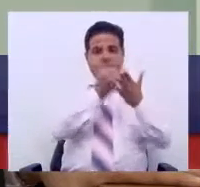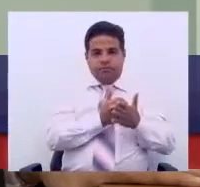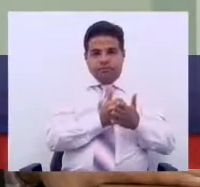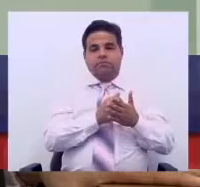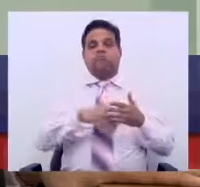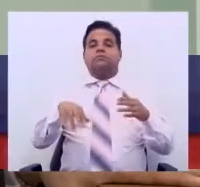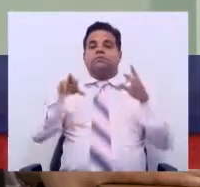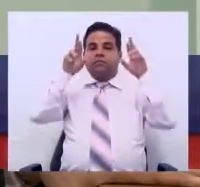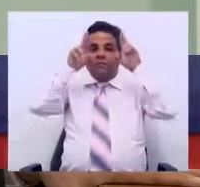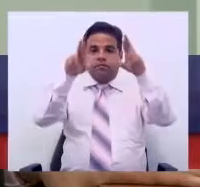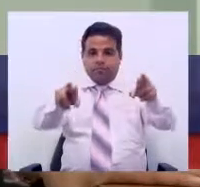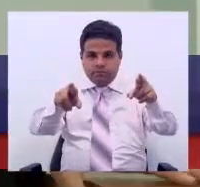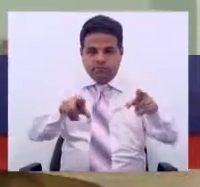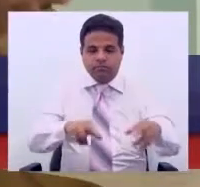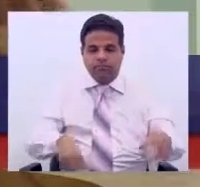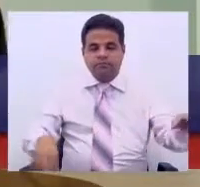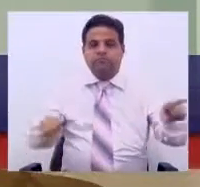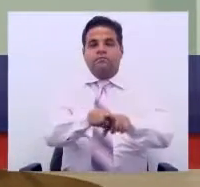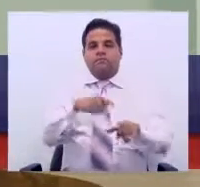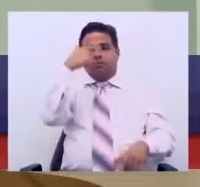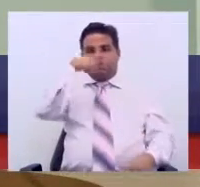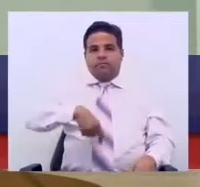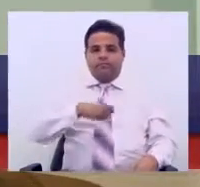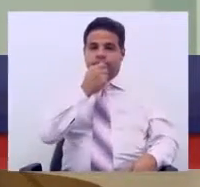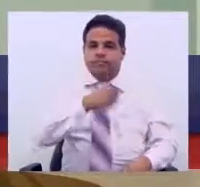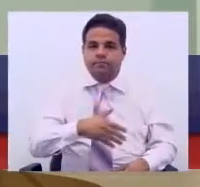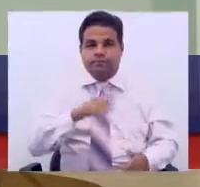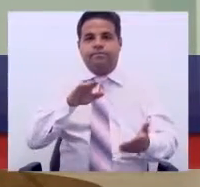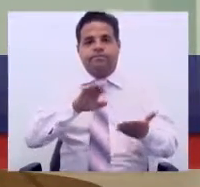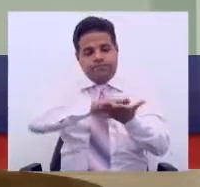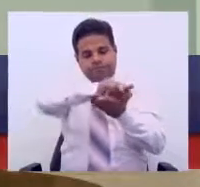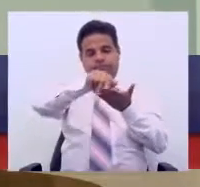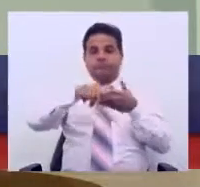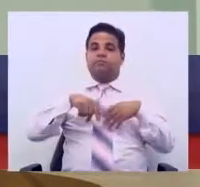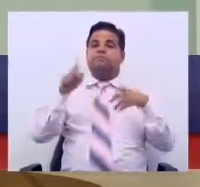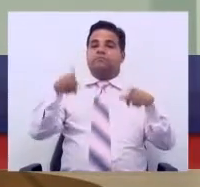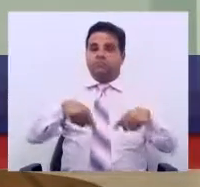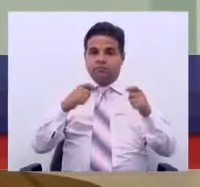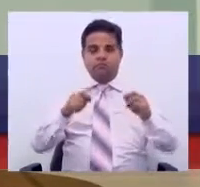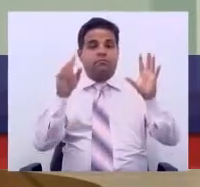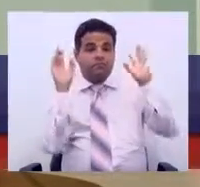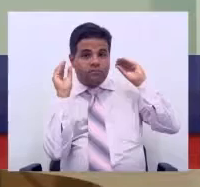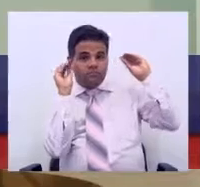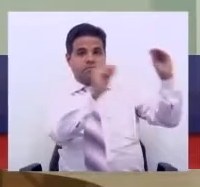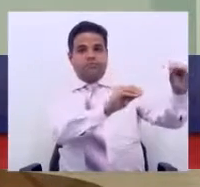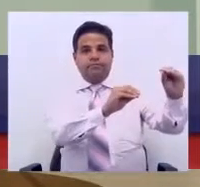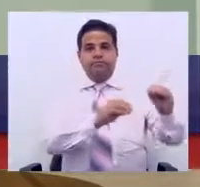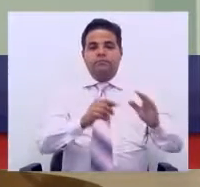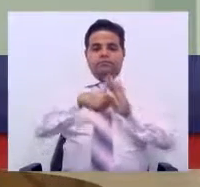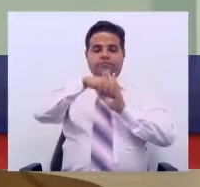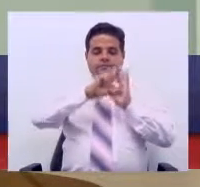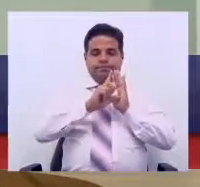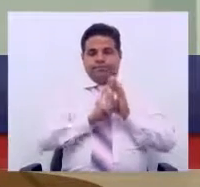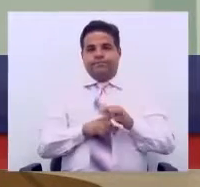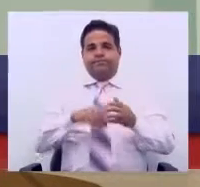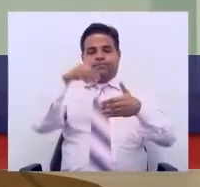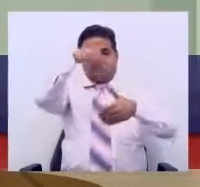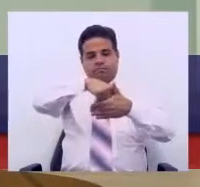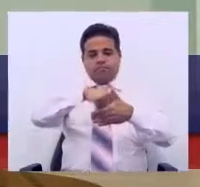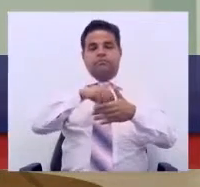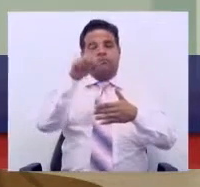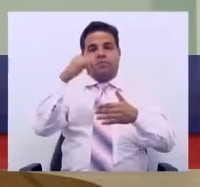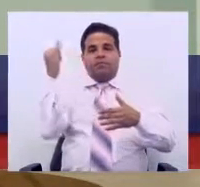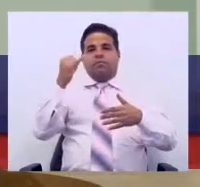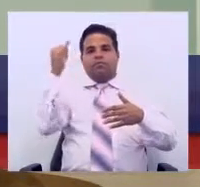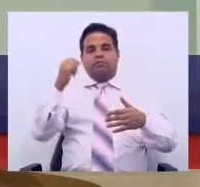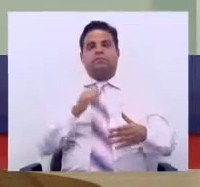para respeitar a moralidade, os bons princípios, que isso seja fixado antes das eleições.